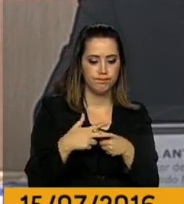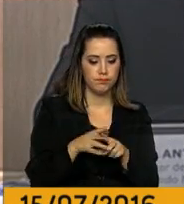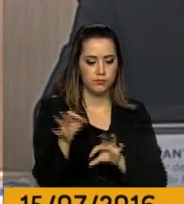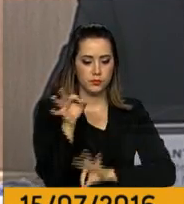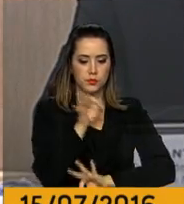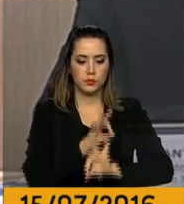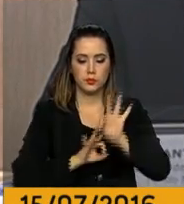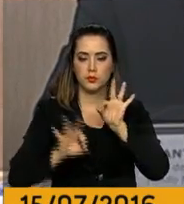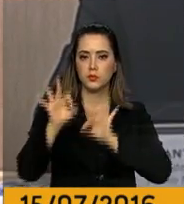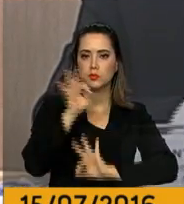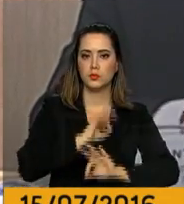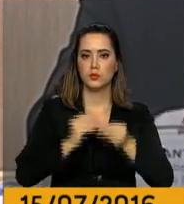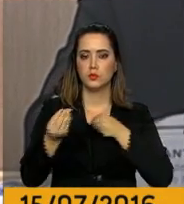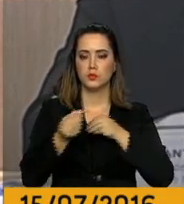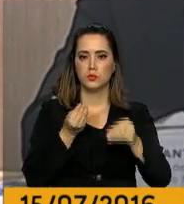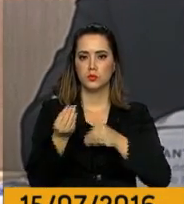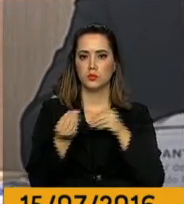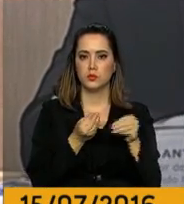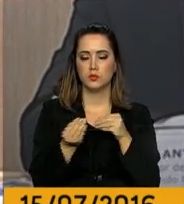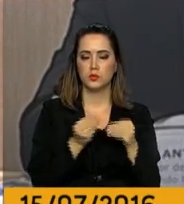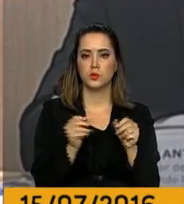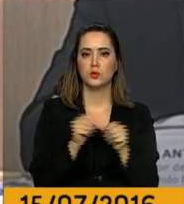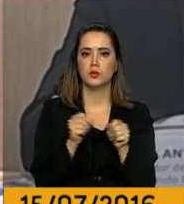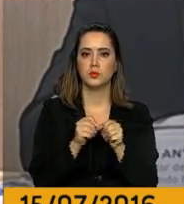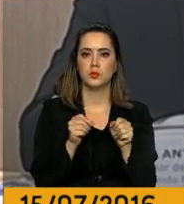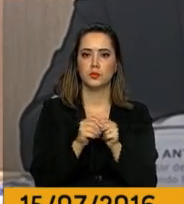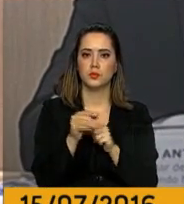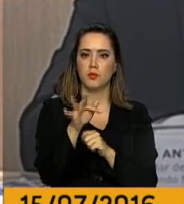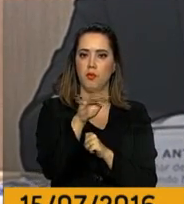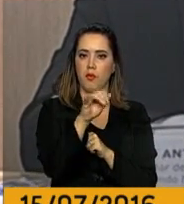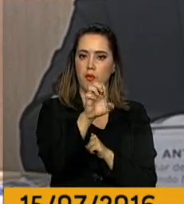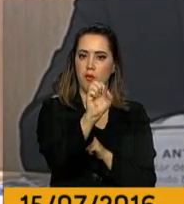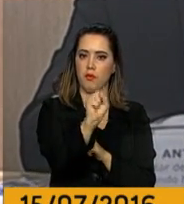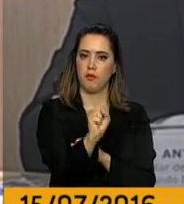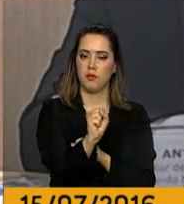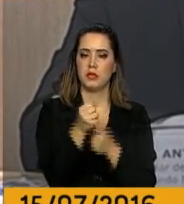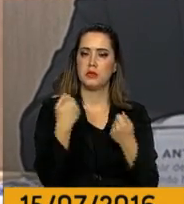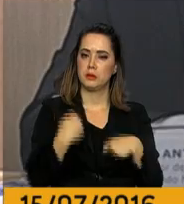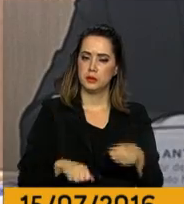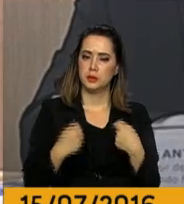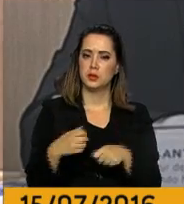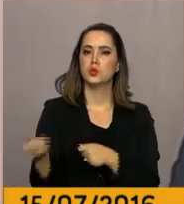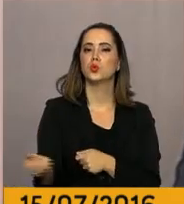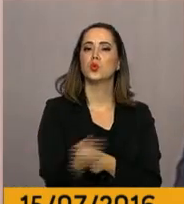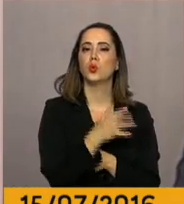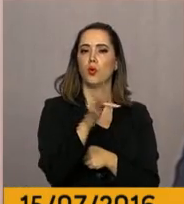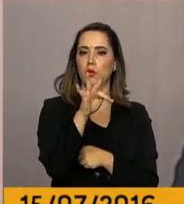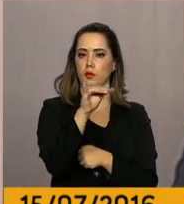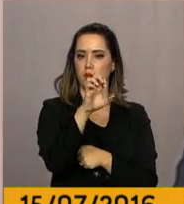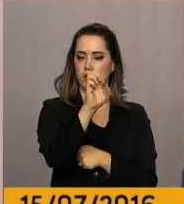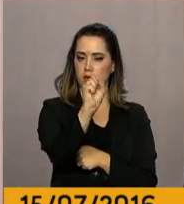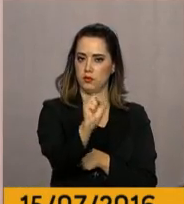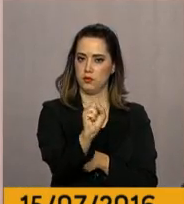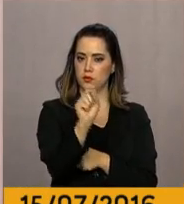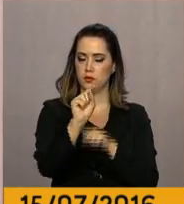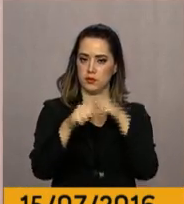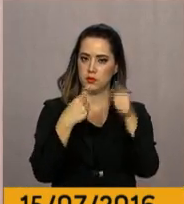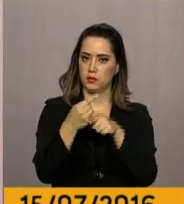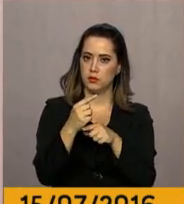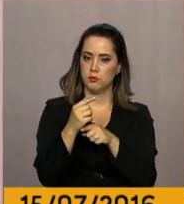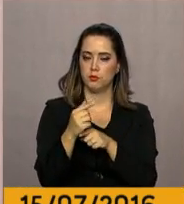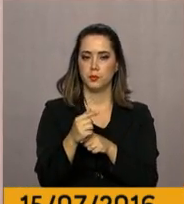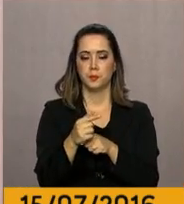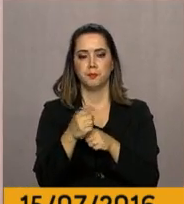profunda e sustentável do FIES, com um novo, vamos assim, FIES a ser lançado. Esse novo